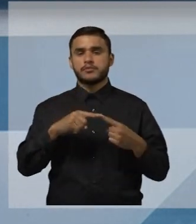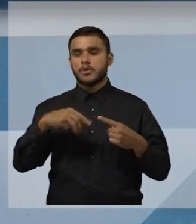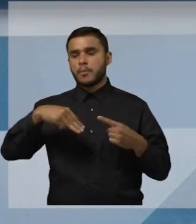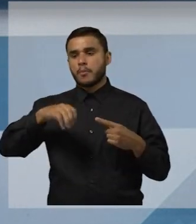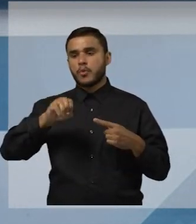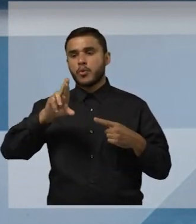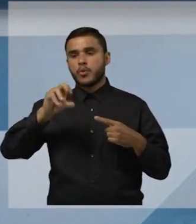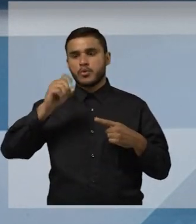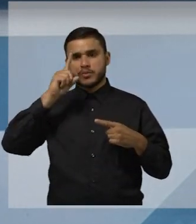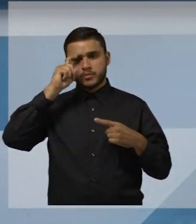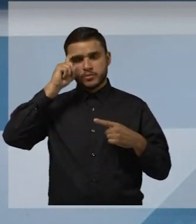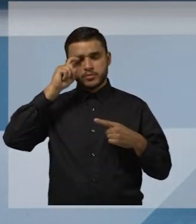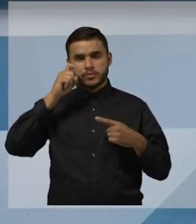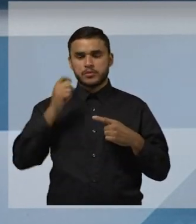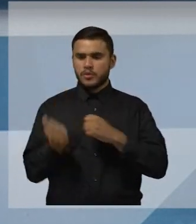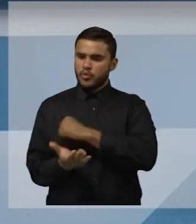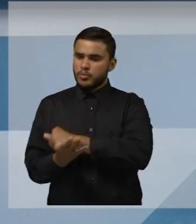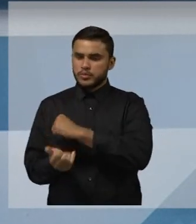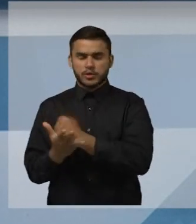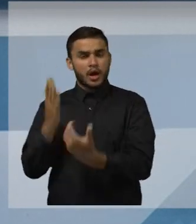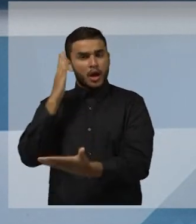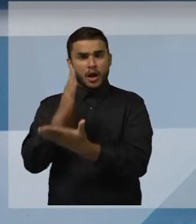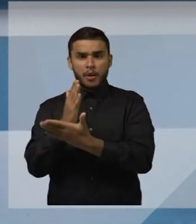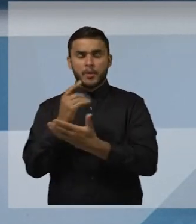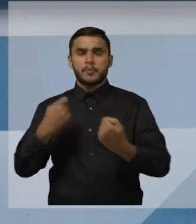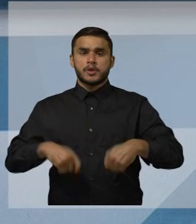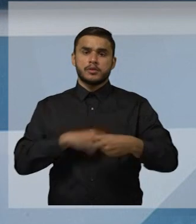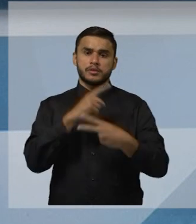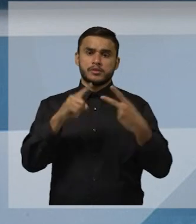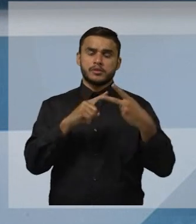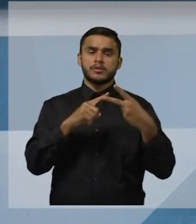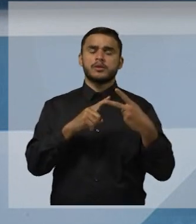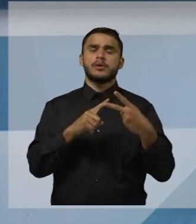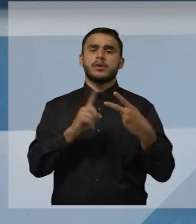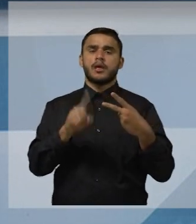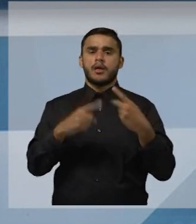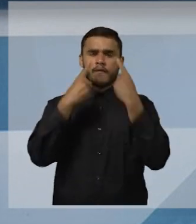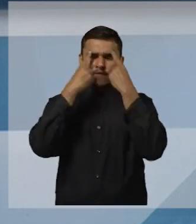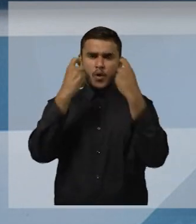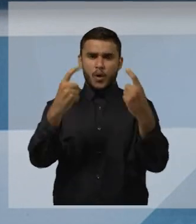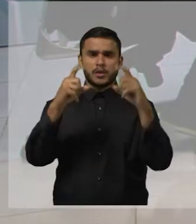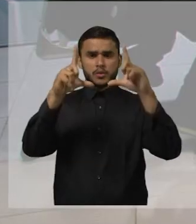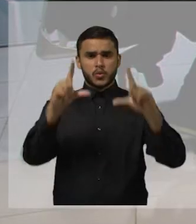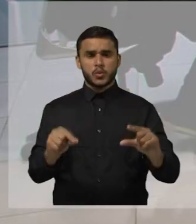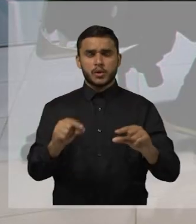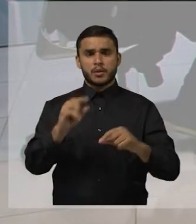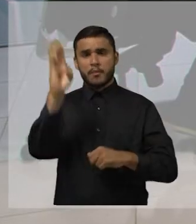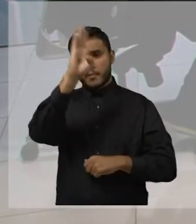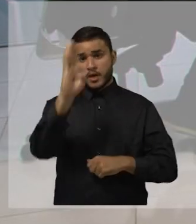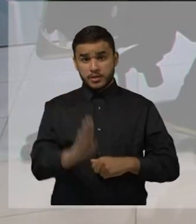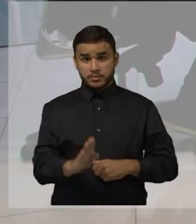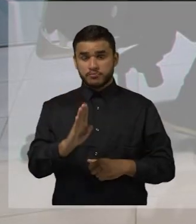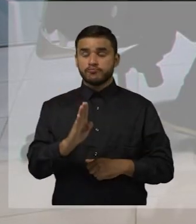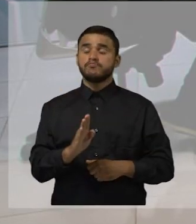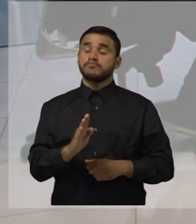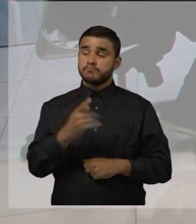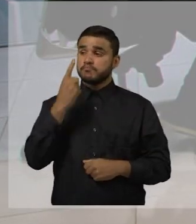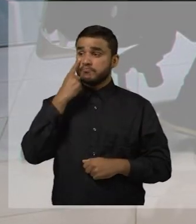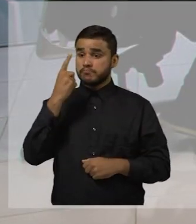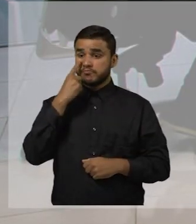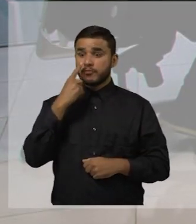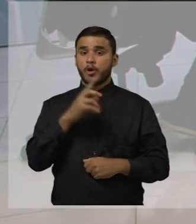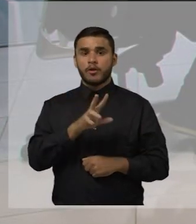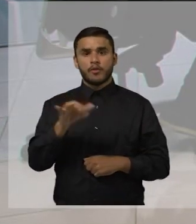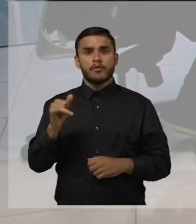lá dos 2 eixos, que é o combate à corrupção e a questão do combate à violência no Brasil, que nunca houve isso. Sempre é